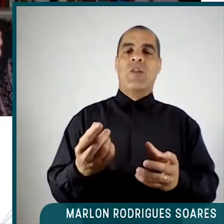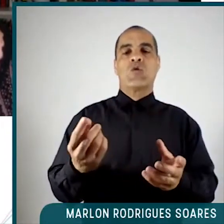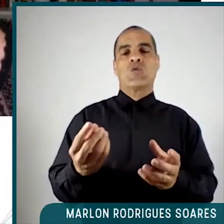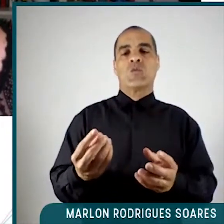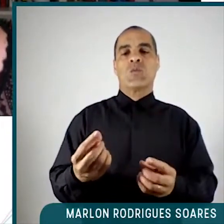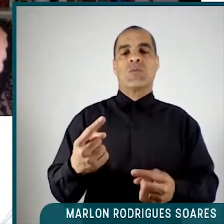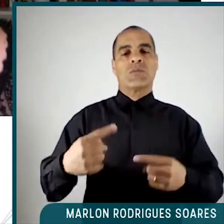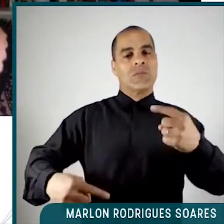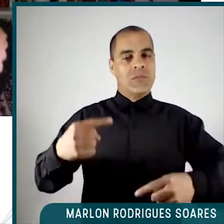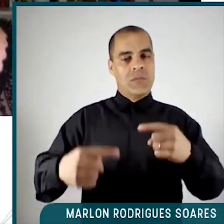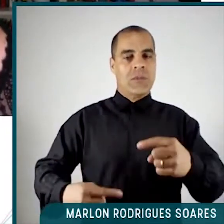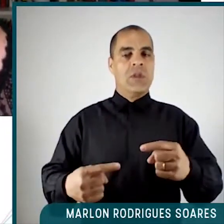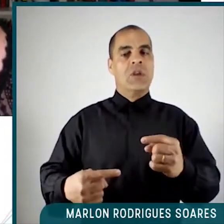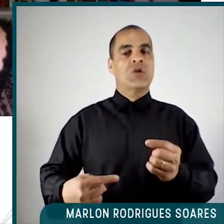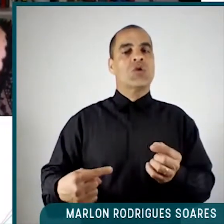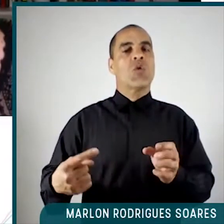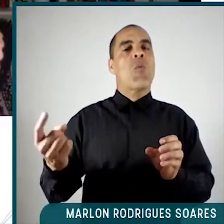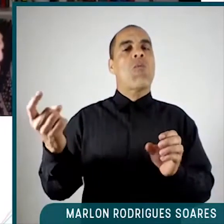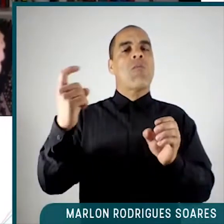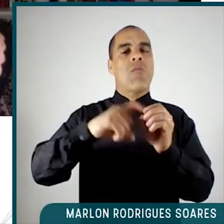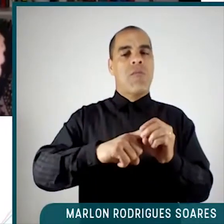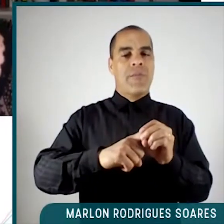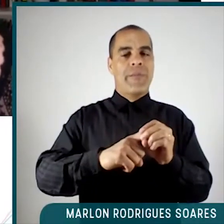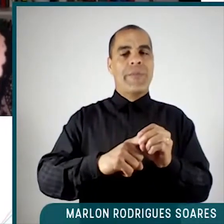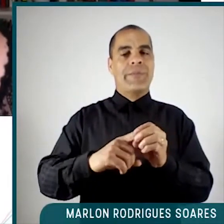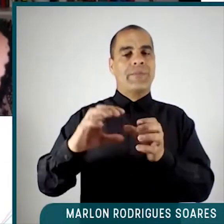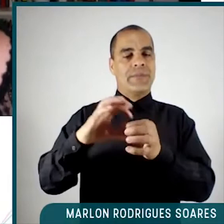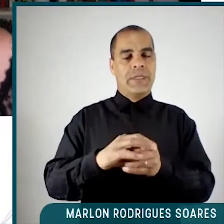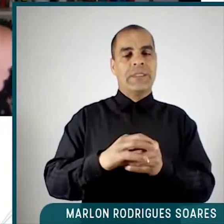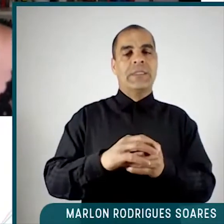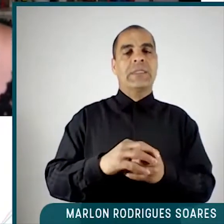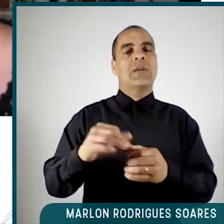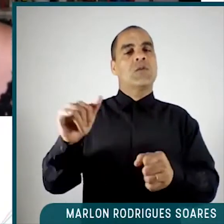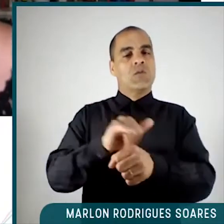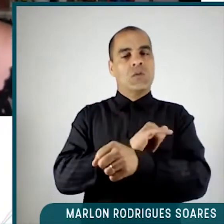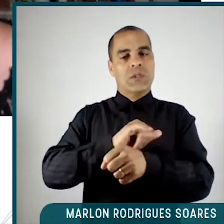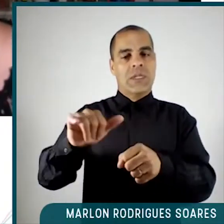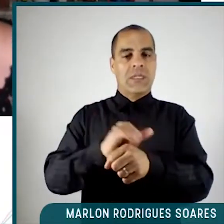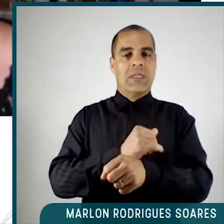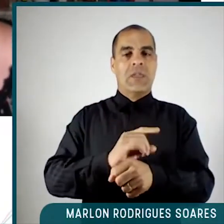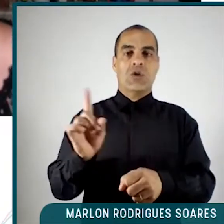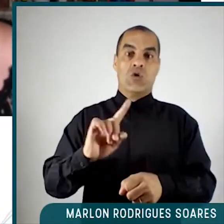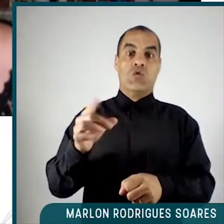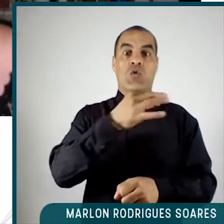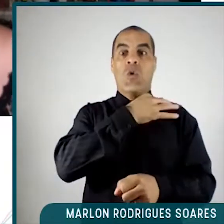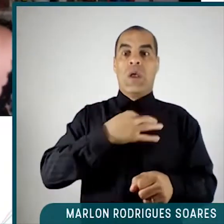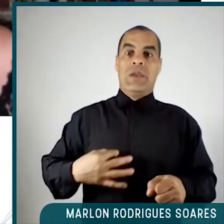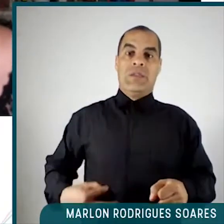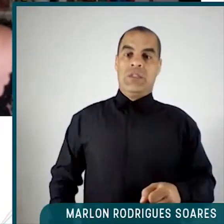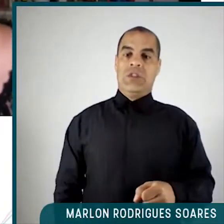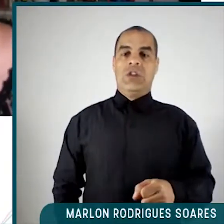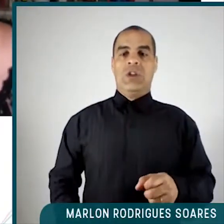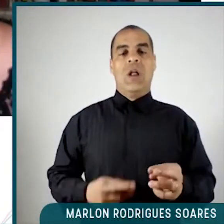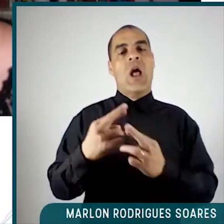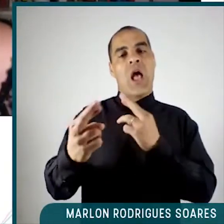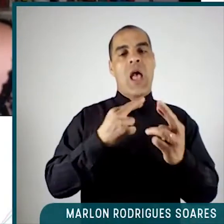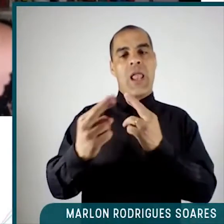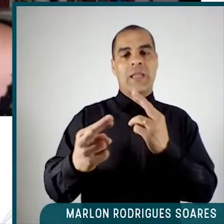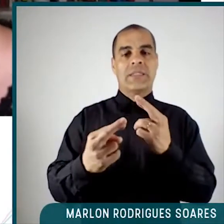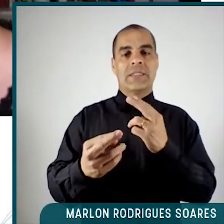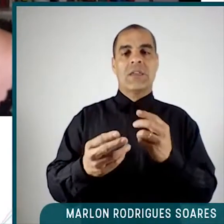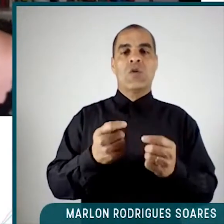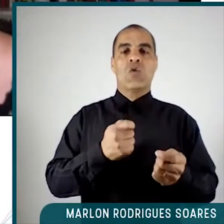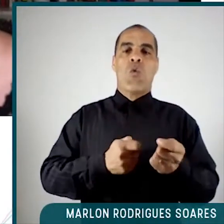falando não apenas da China, né, porque com a China continua a relação comercial, mas a gente nunca viu reações